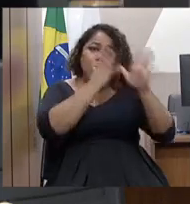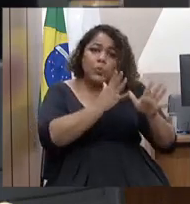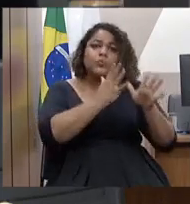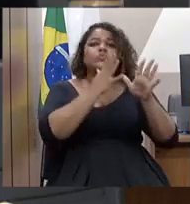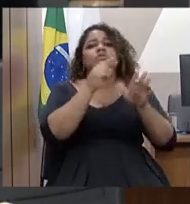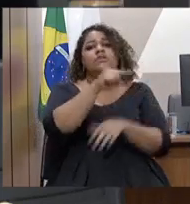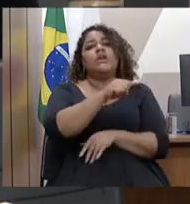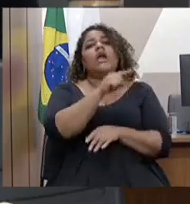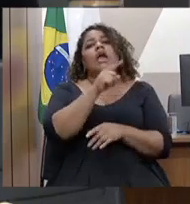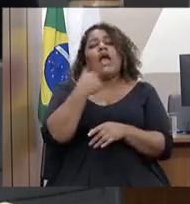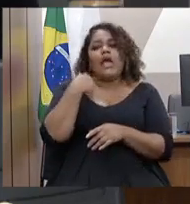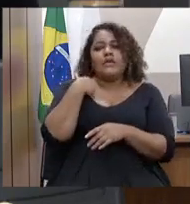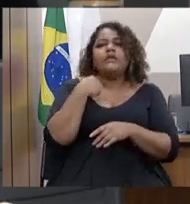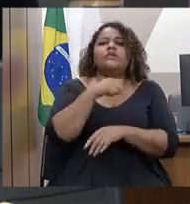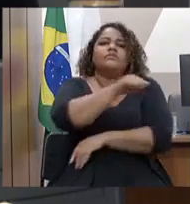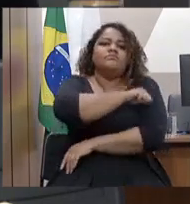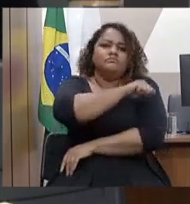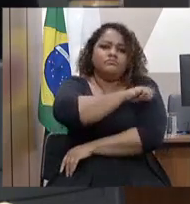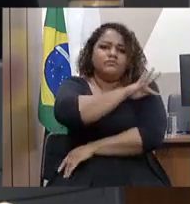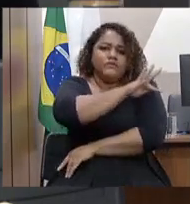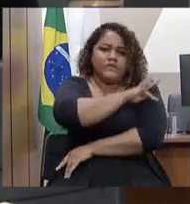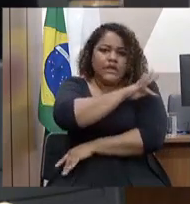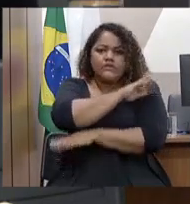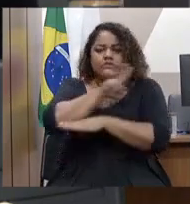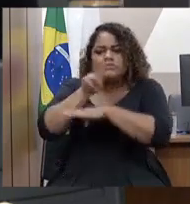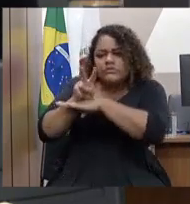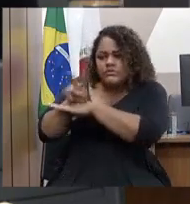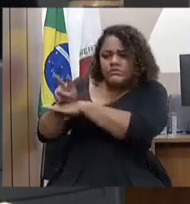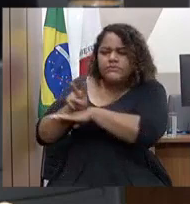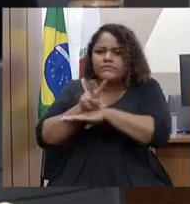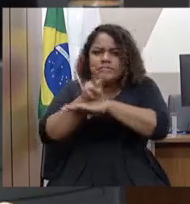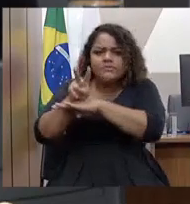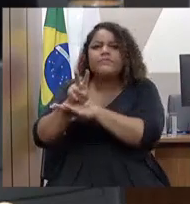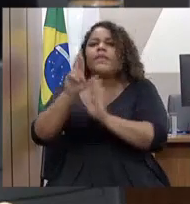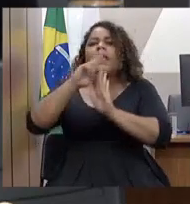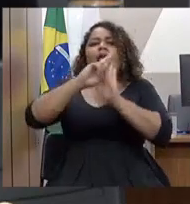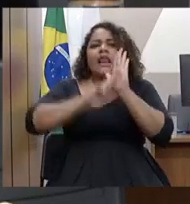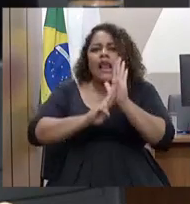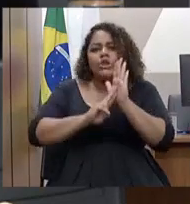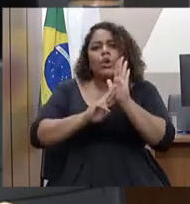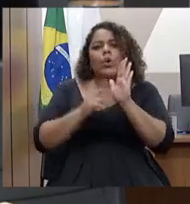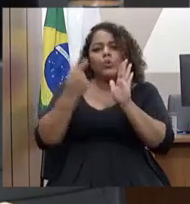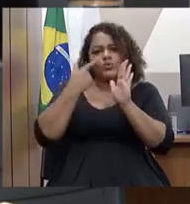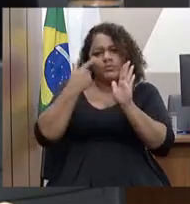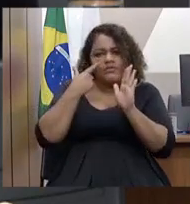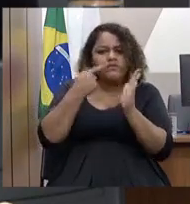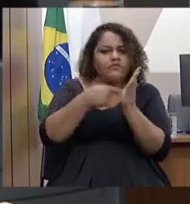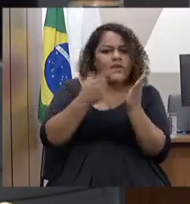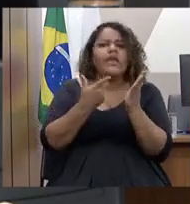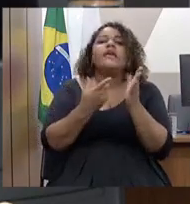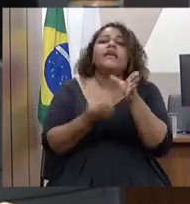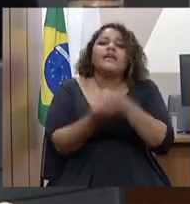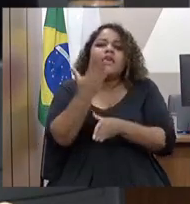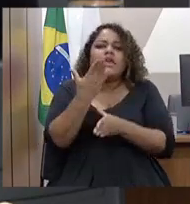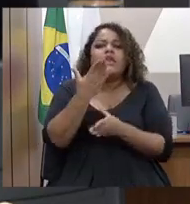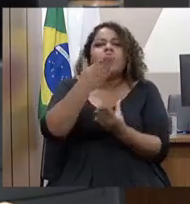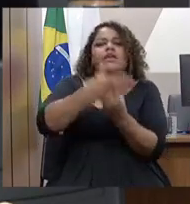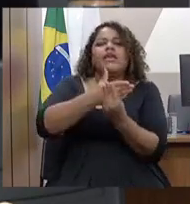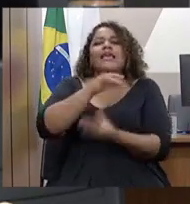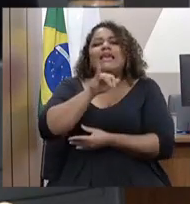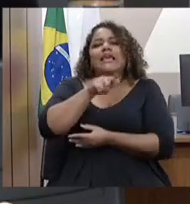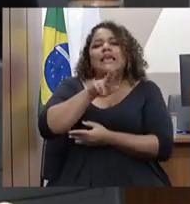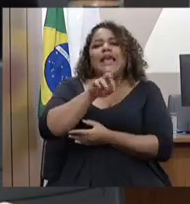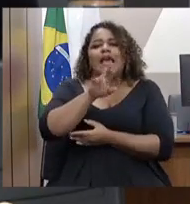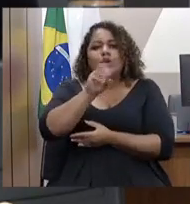também né os relatórios são encaminhados pela gerência Regional do Trabalho e é instaurado inquérito civil e a parte dele